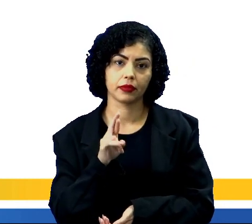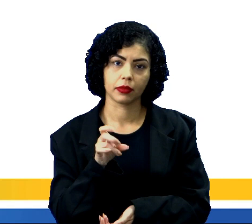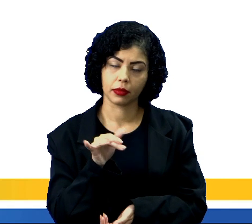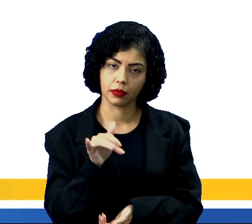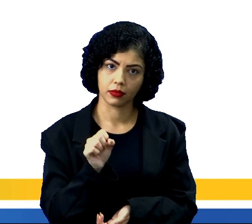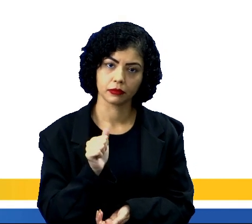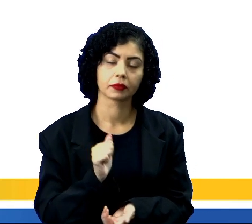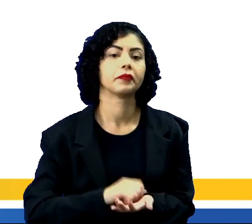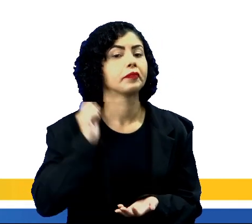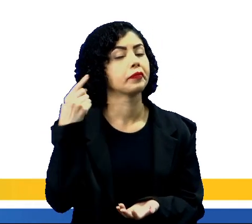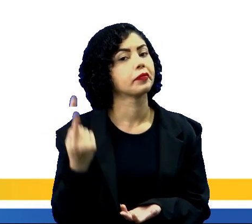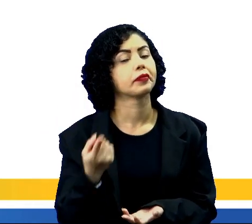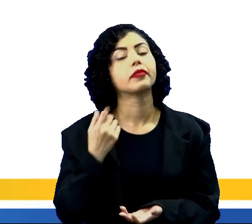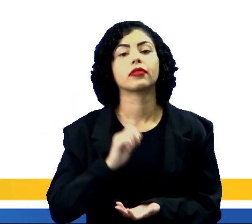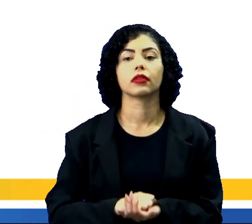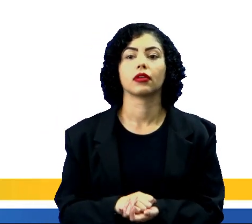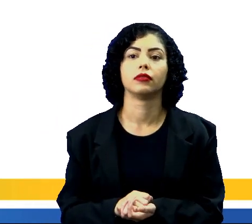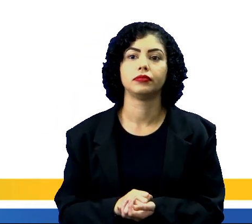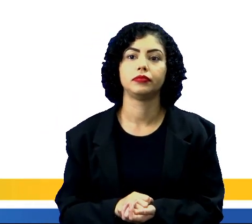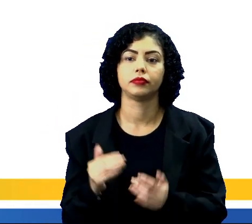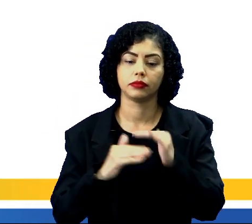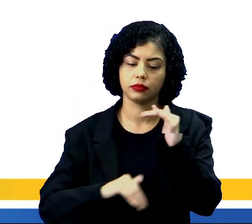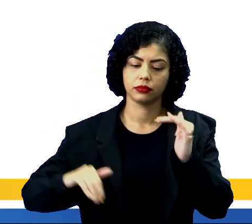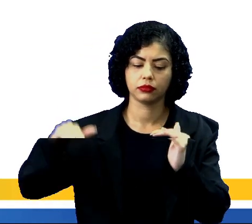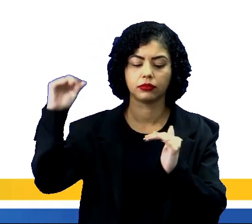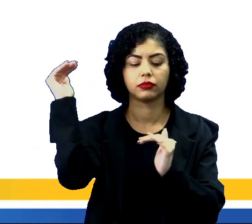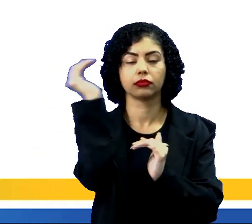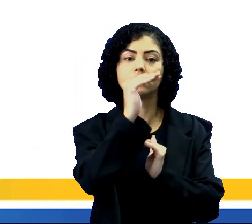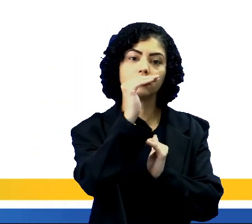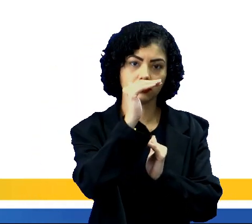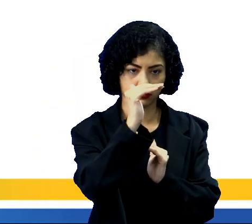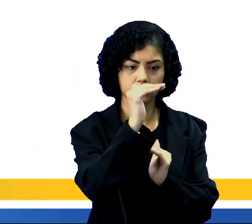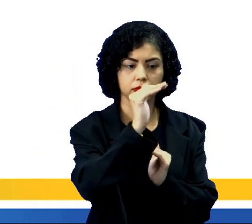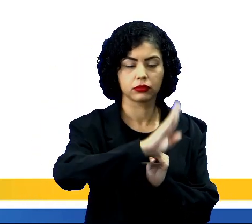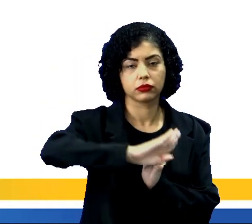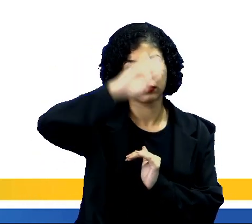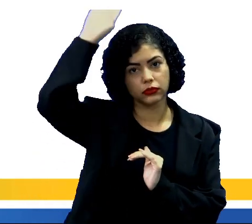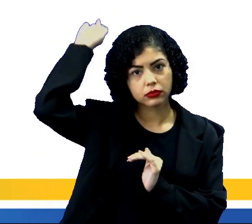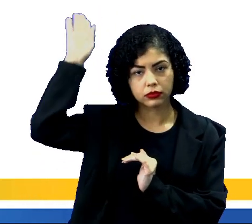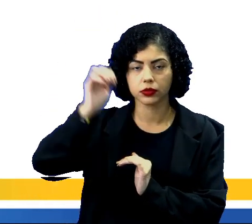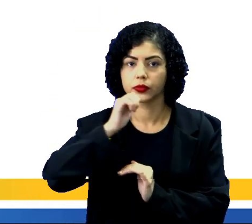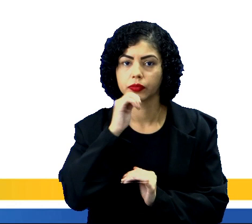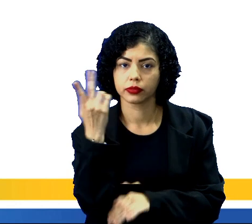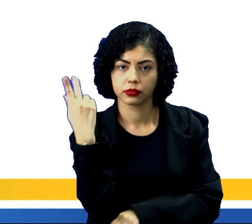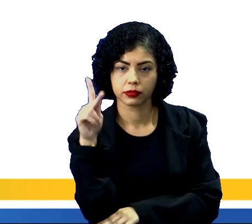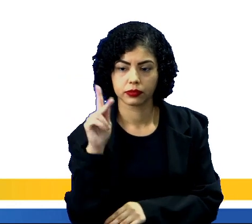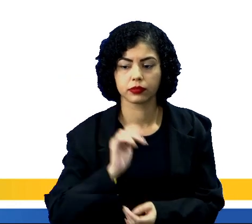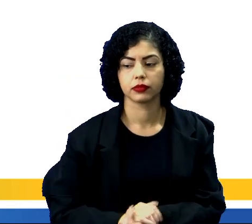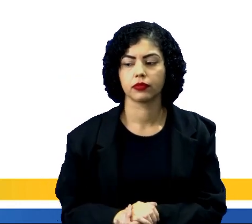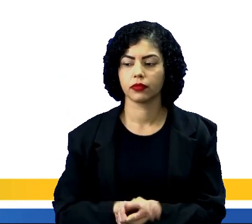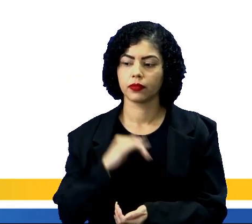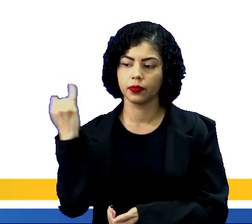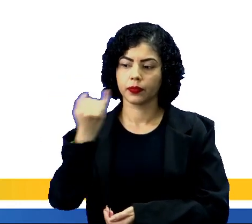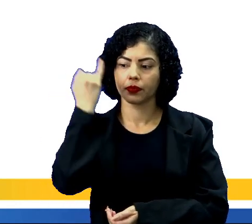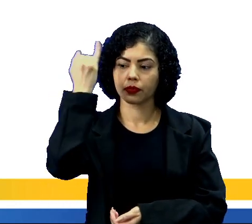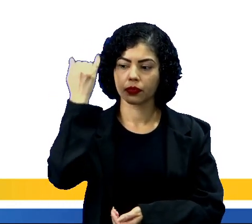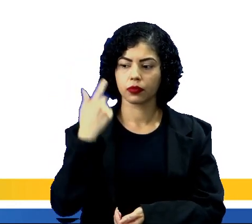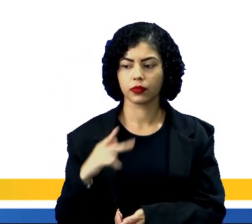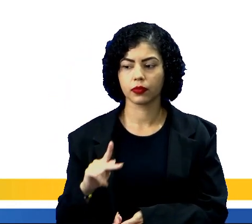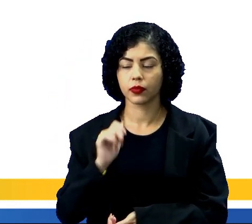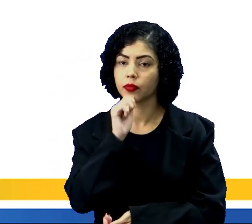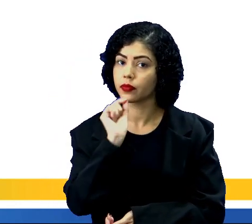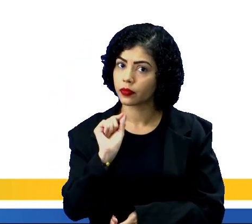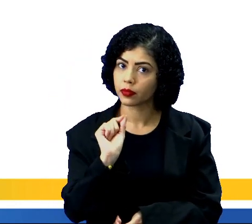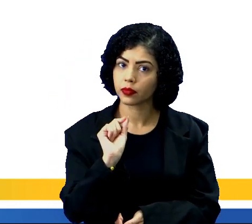os patrícios são aqueles membros do topo da sociedade romana nesse período. A função principal